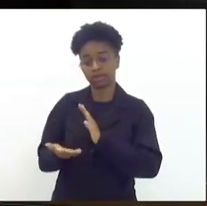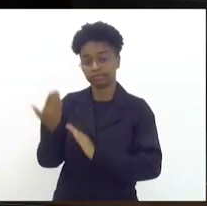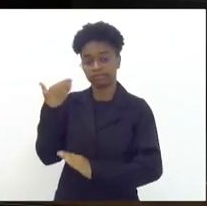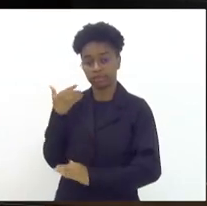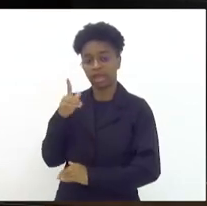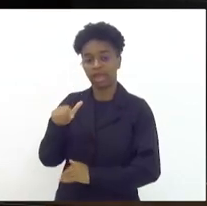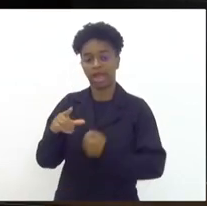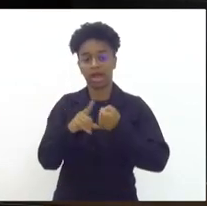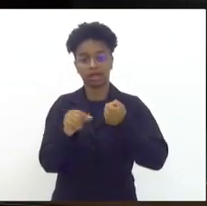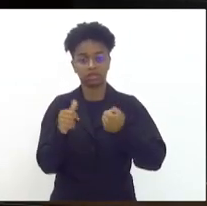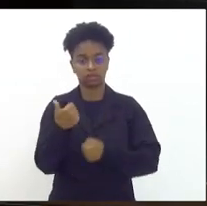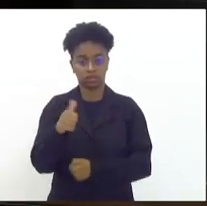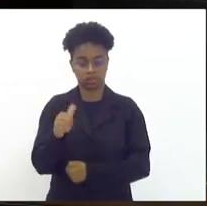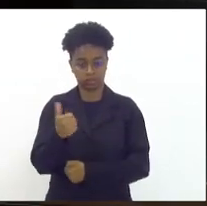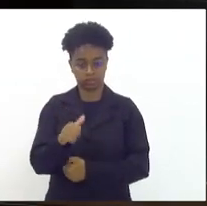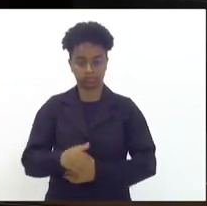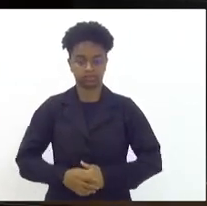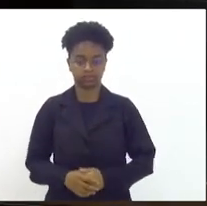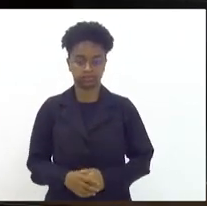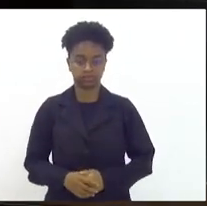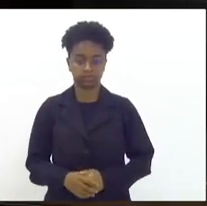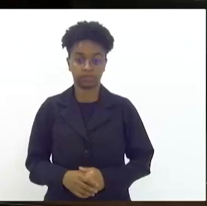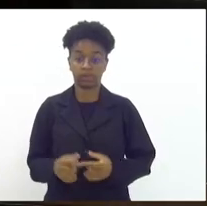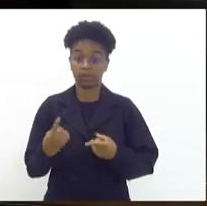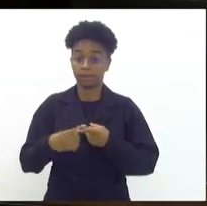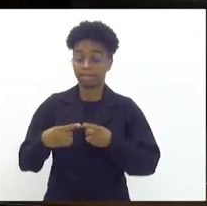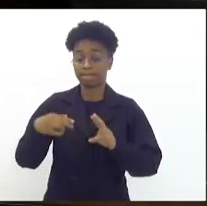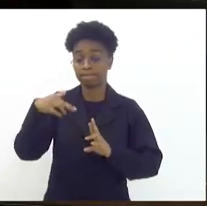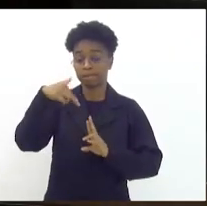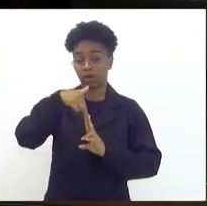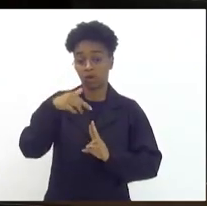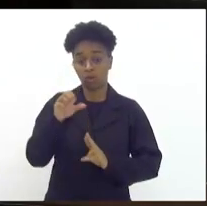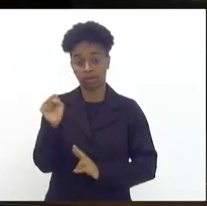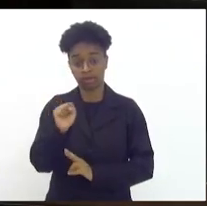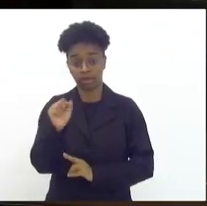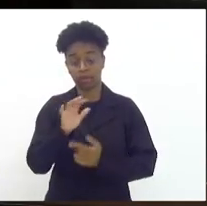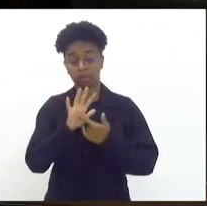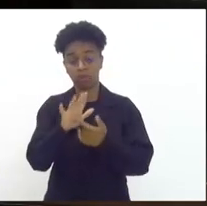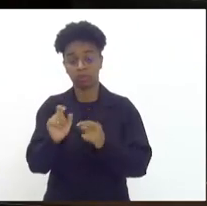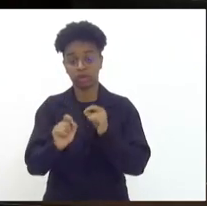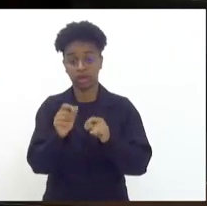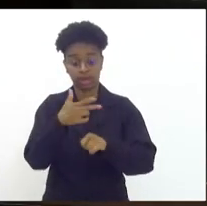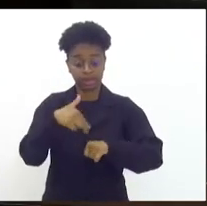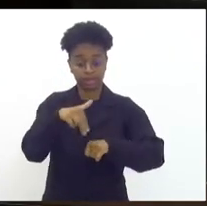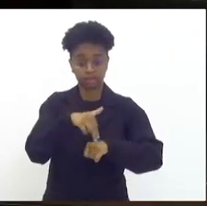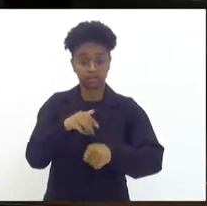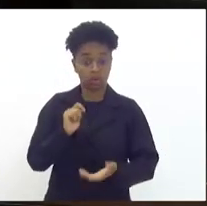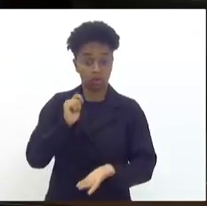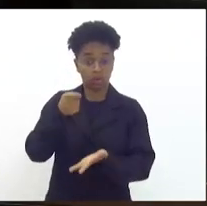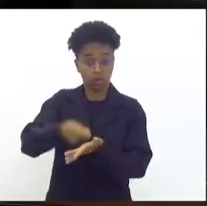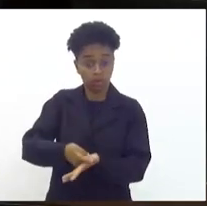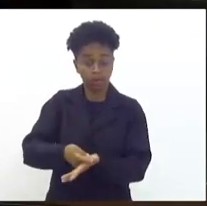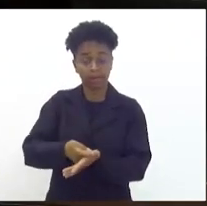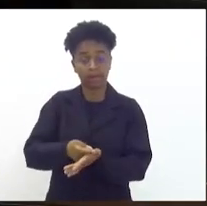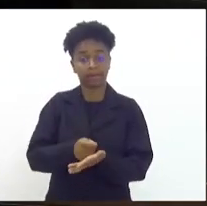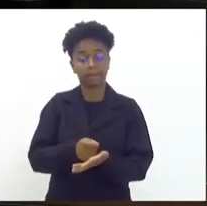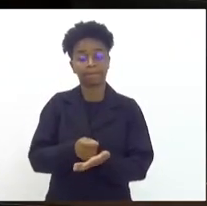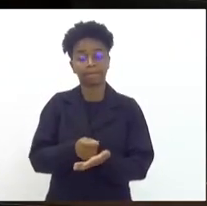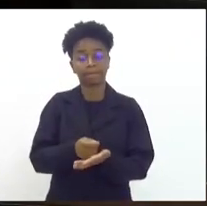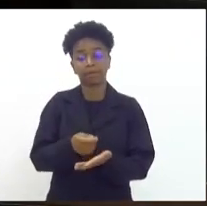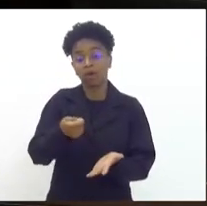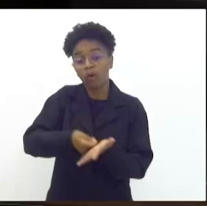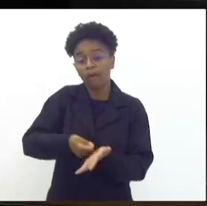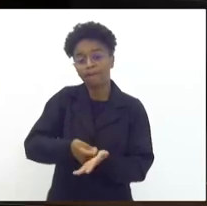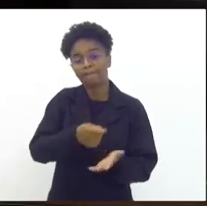das mudanças lá da um décima hora o parágrafo 8º do artigo 12 tá dizendo que a união será obrigado a financiar todo e qualquer benefício